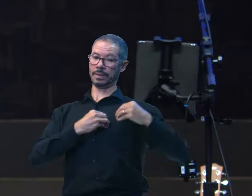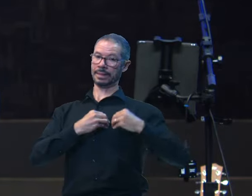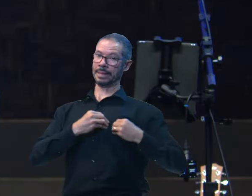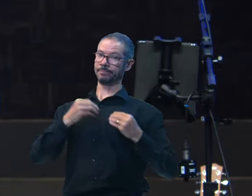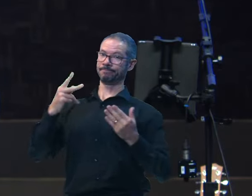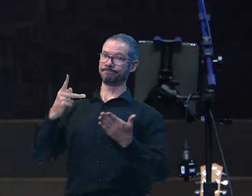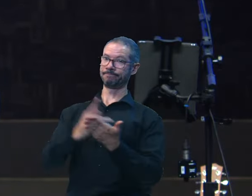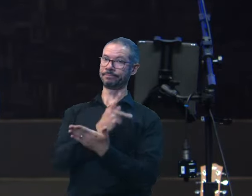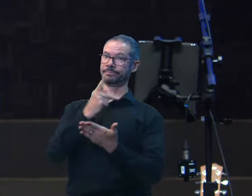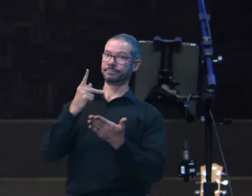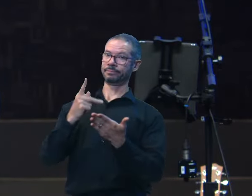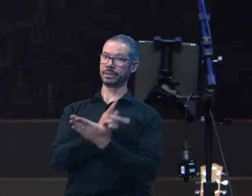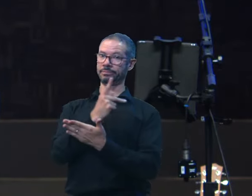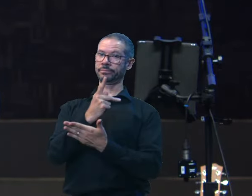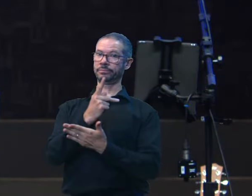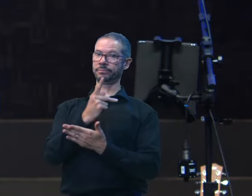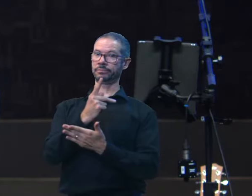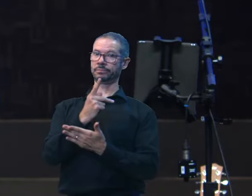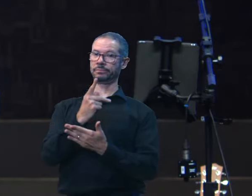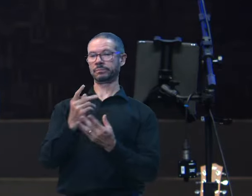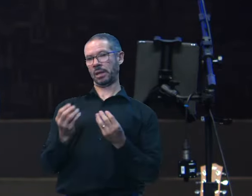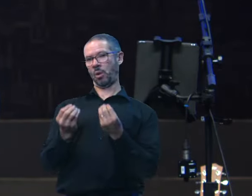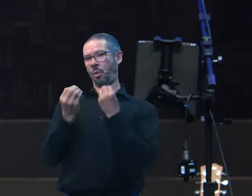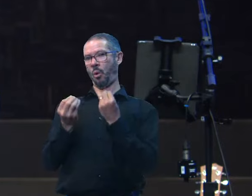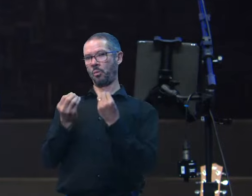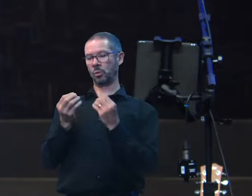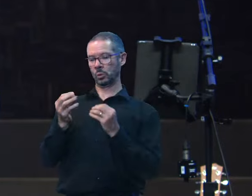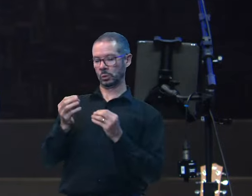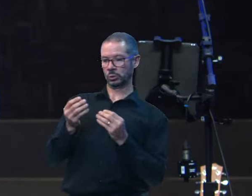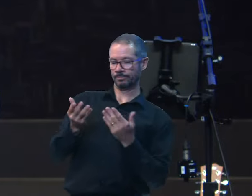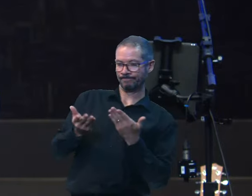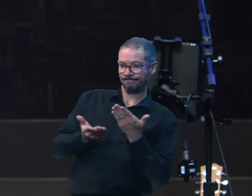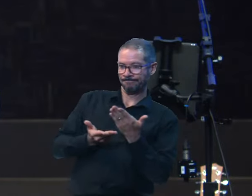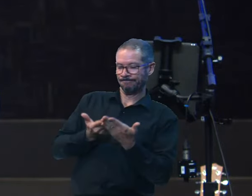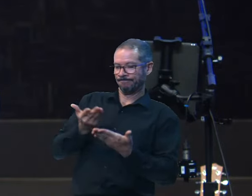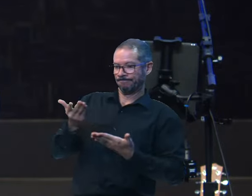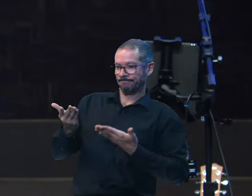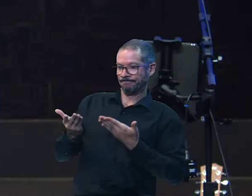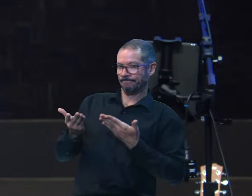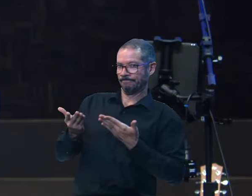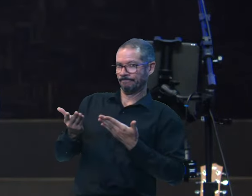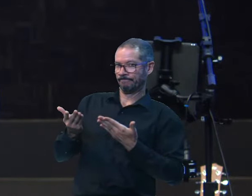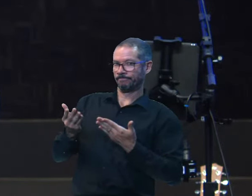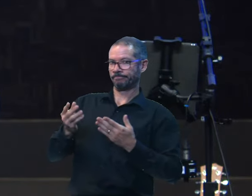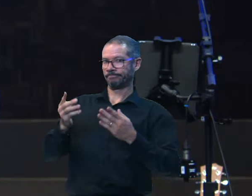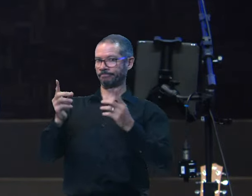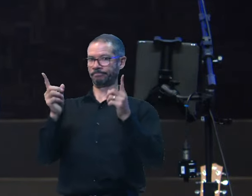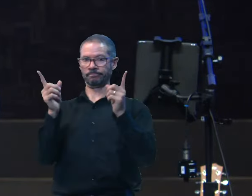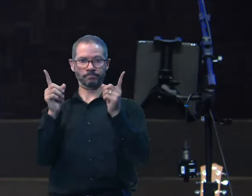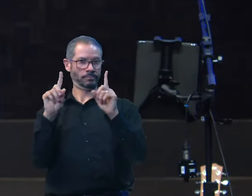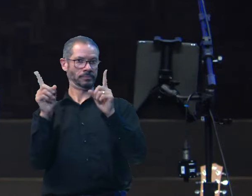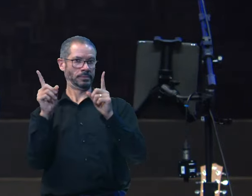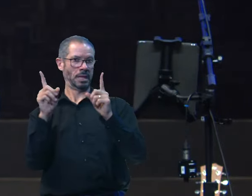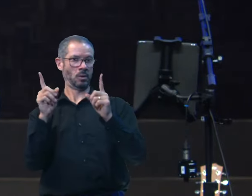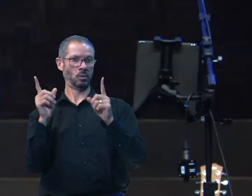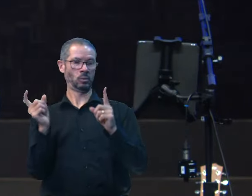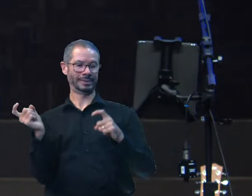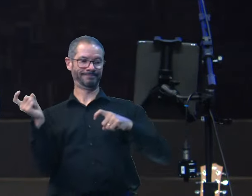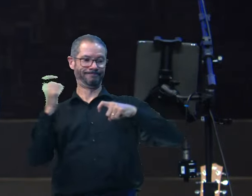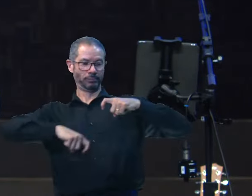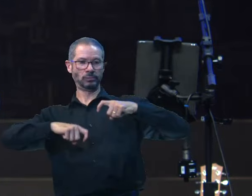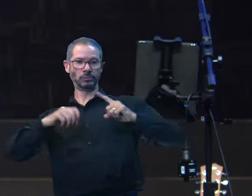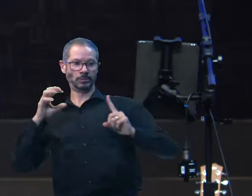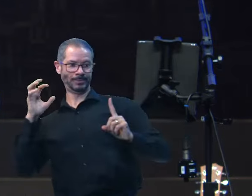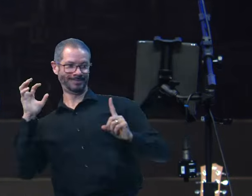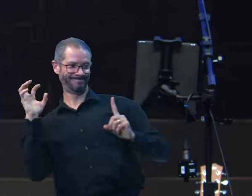erros, e como a gente vai lidar com isso, eu não estou falando sobre abuso e